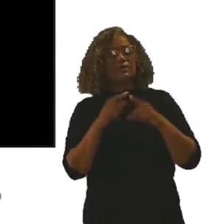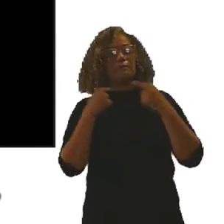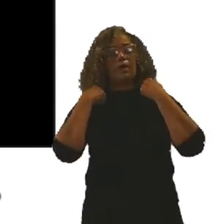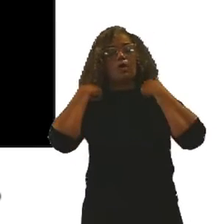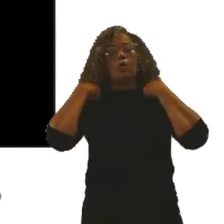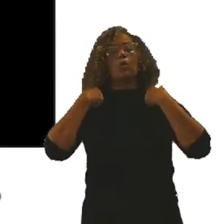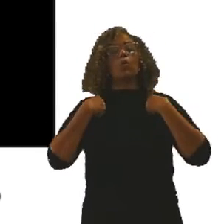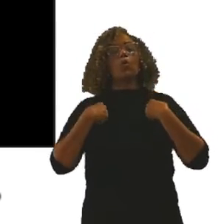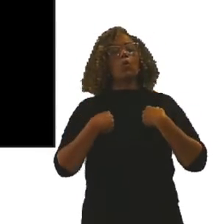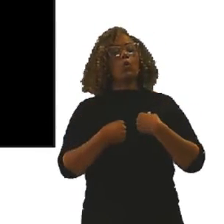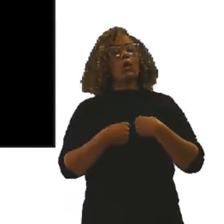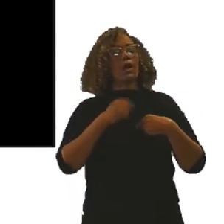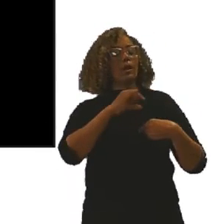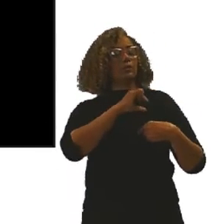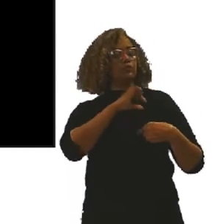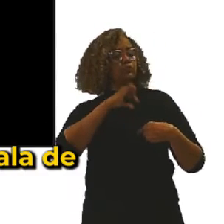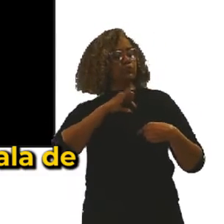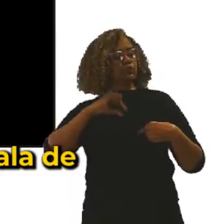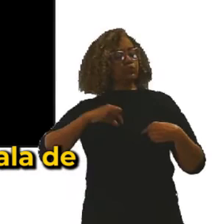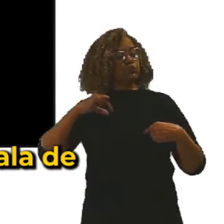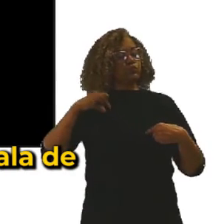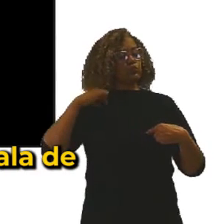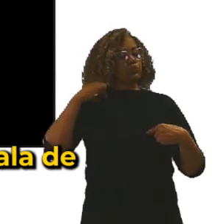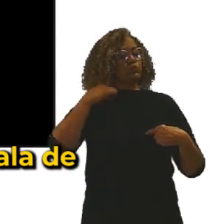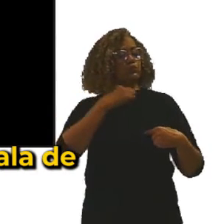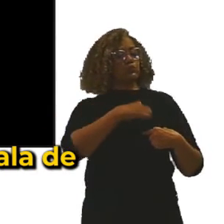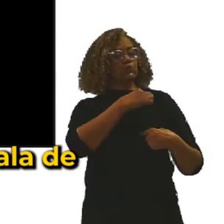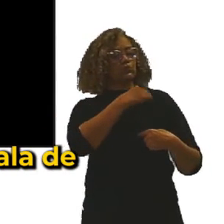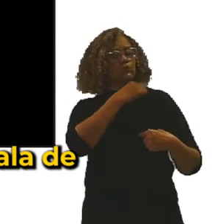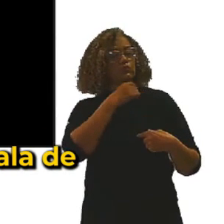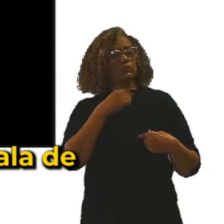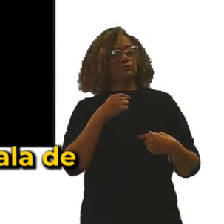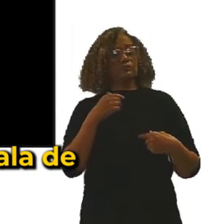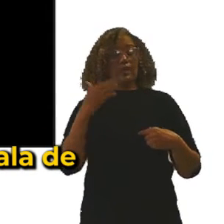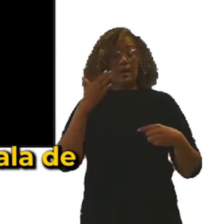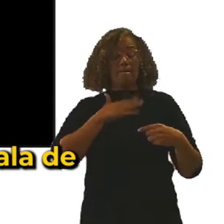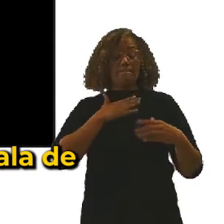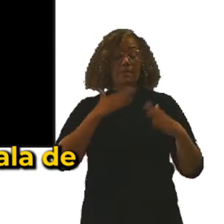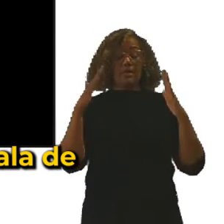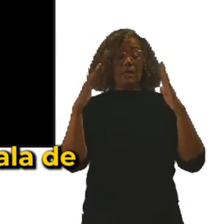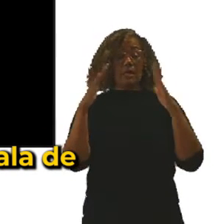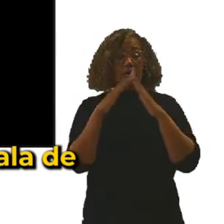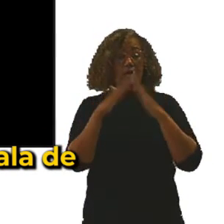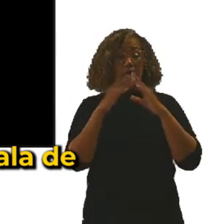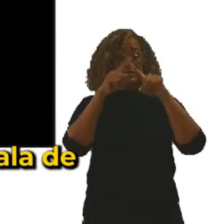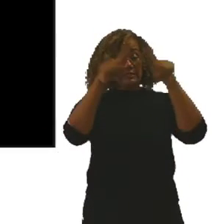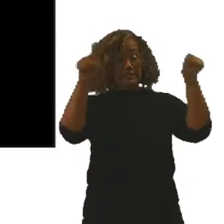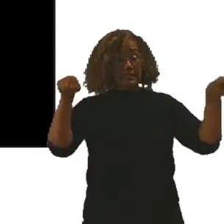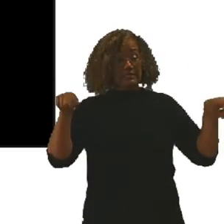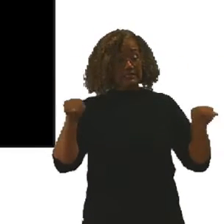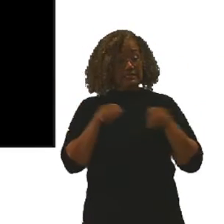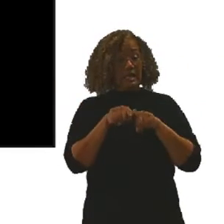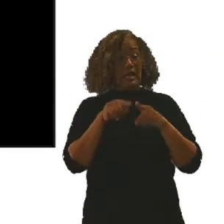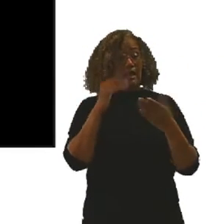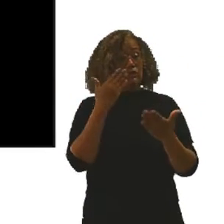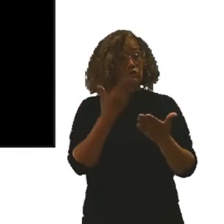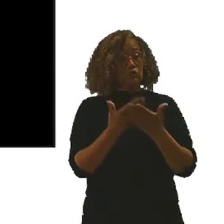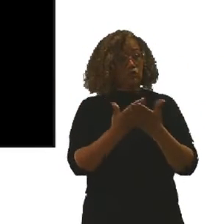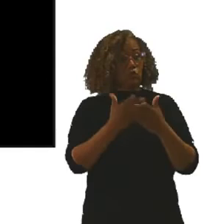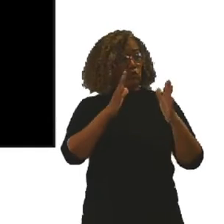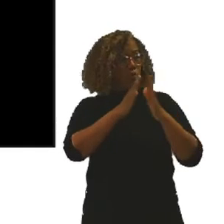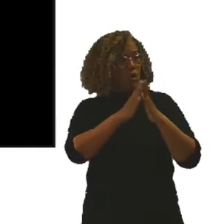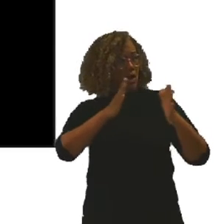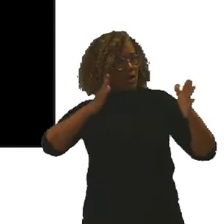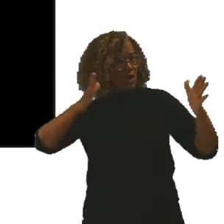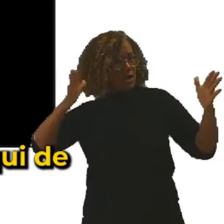colar de pérolas, eu estou na minha residência, na minha sala de estudo, é uma sala ampla,